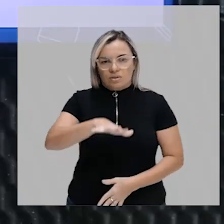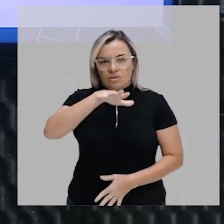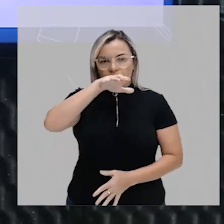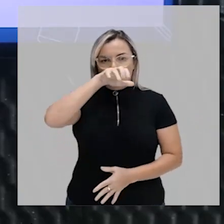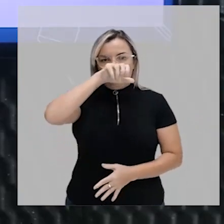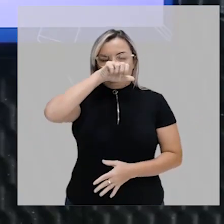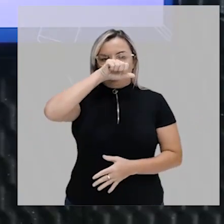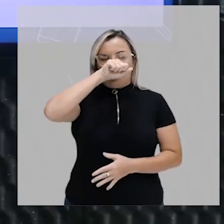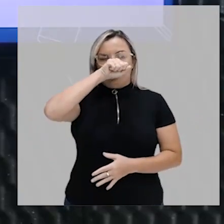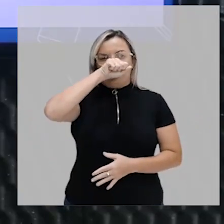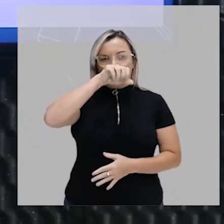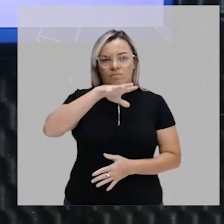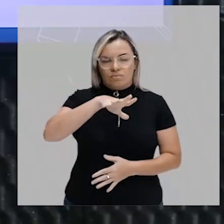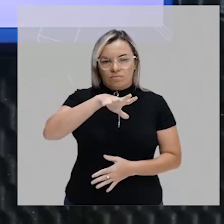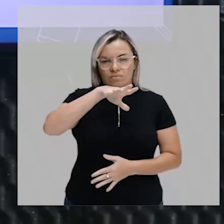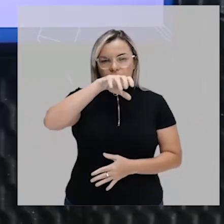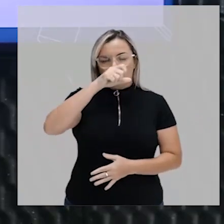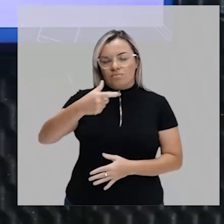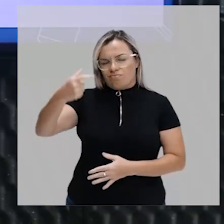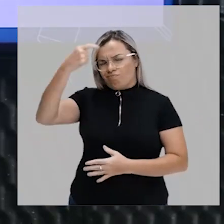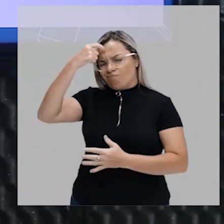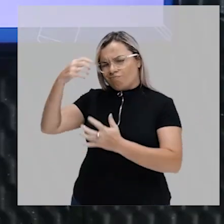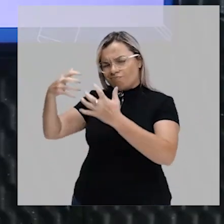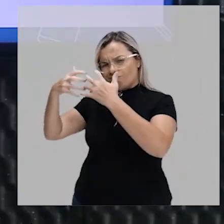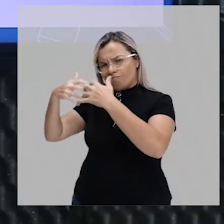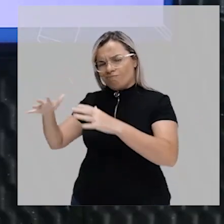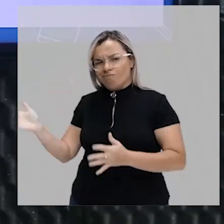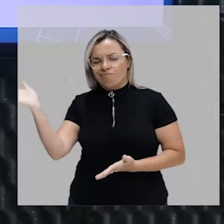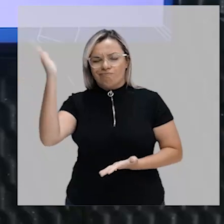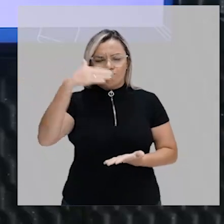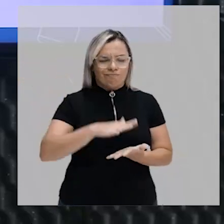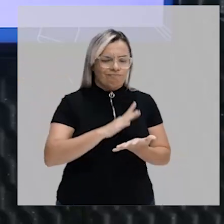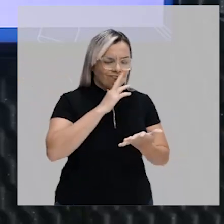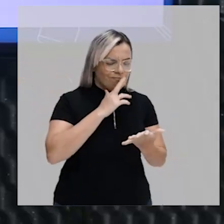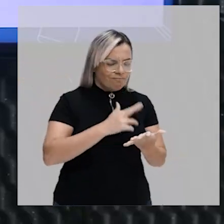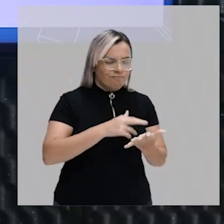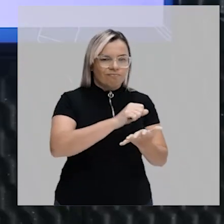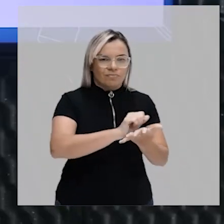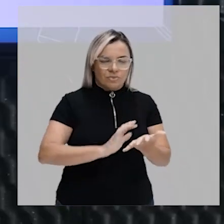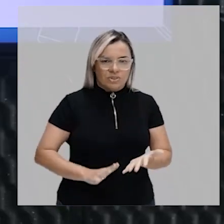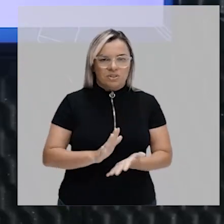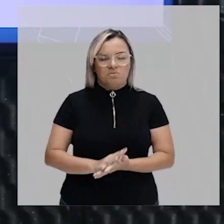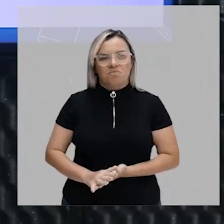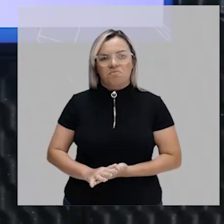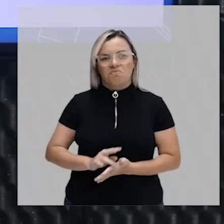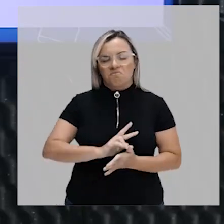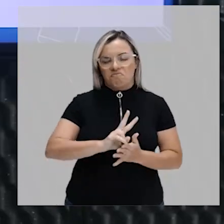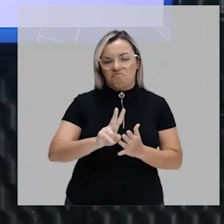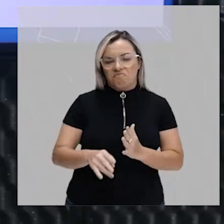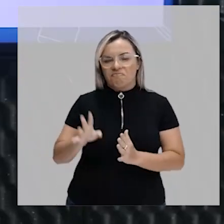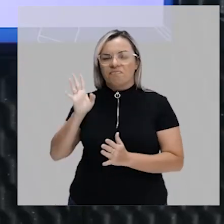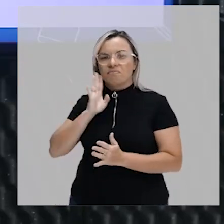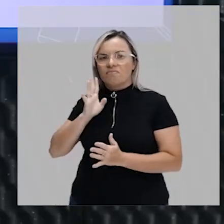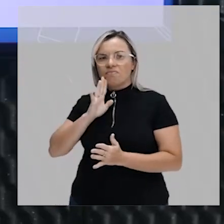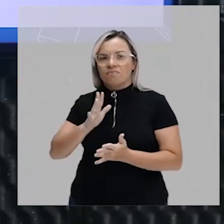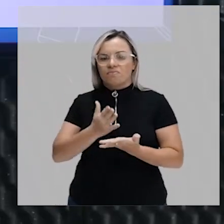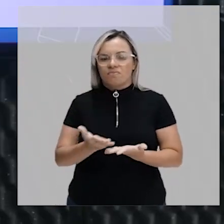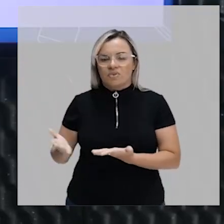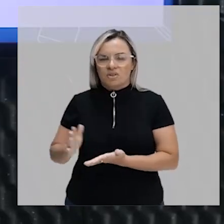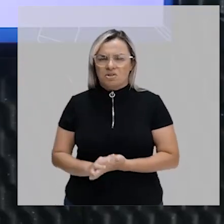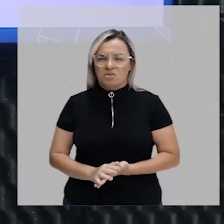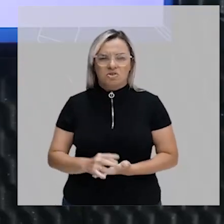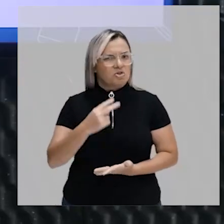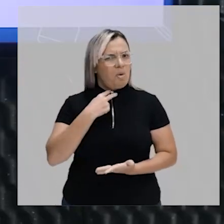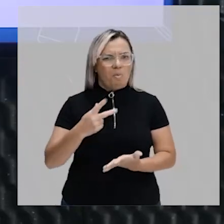respira, oxigena teu cérebro e vamos para cima. Vamos responder essas questões que tem muita coisa legal aqui para a gente, né, não errar na nossa